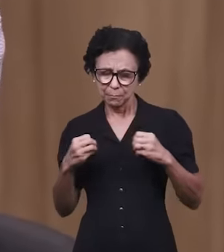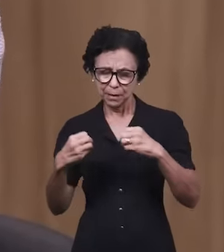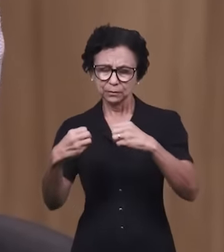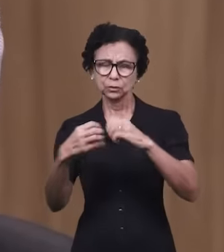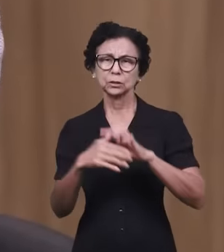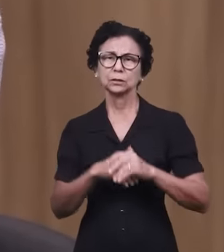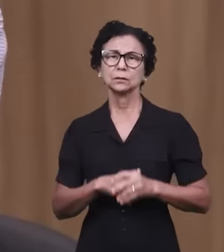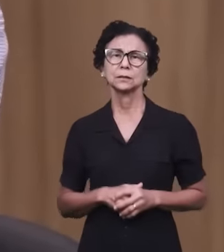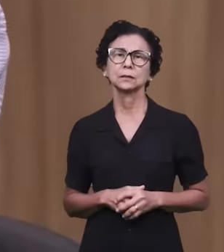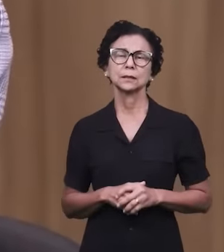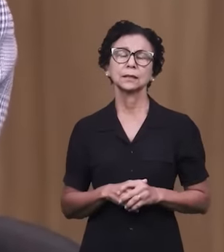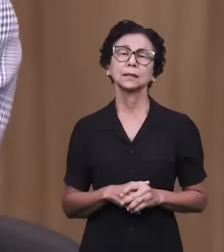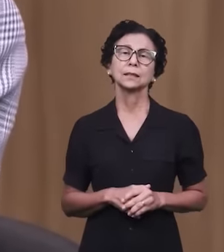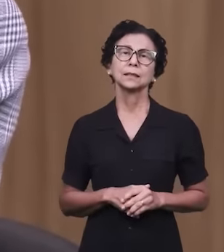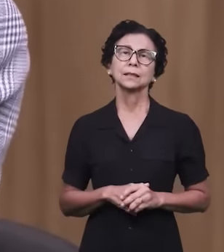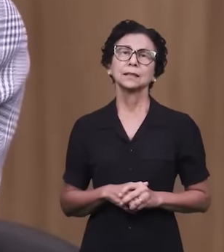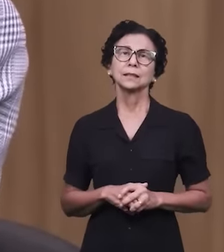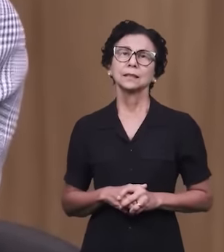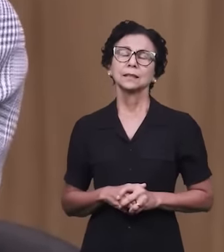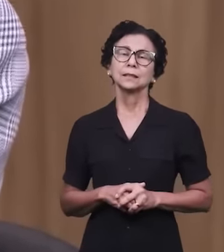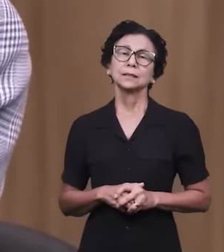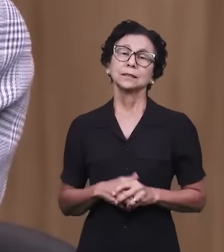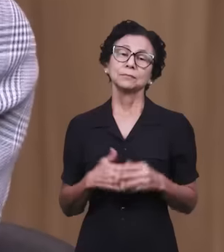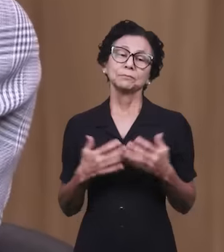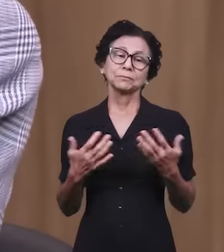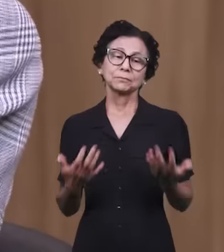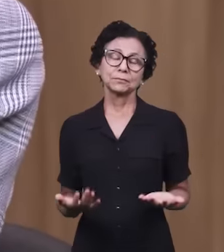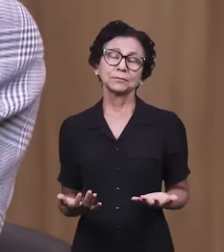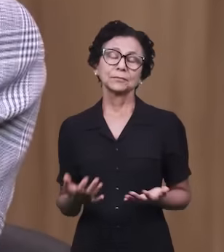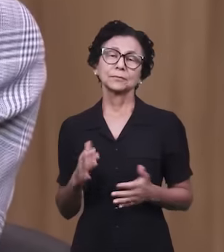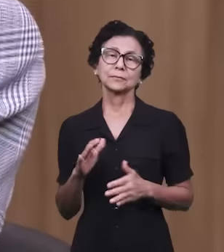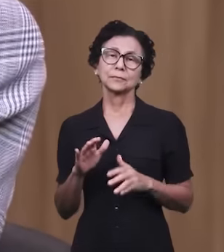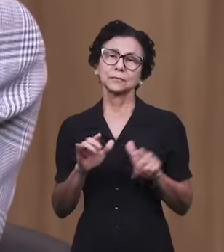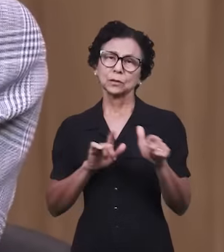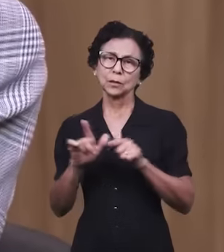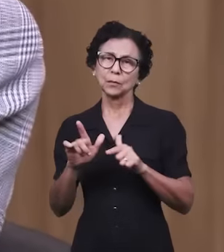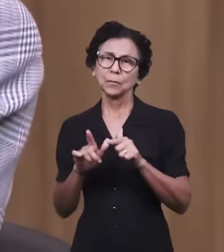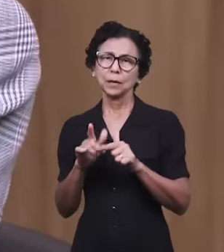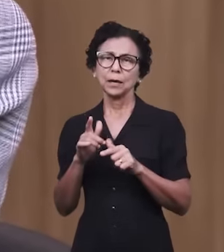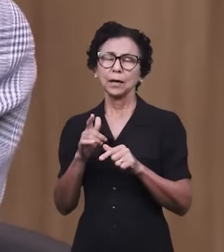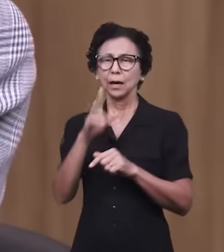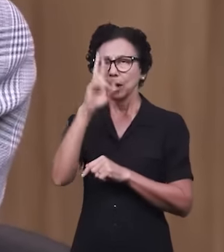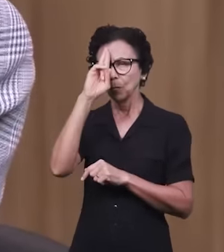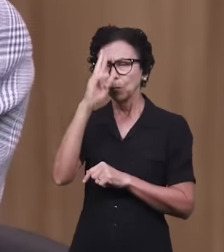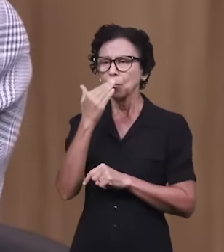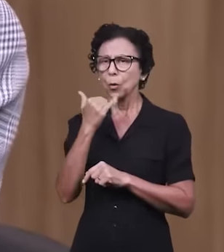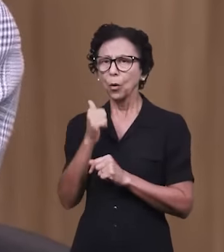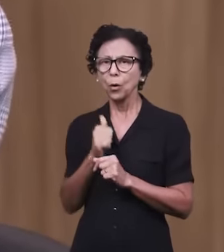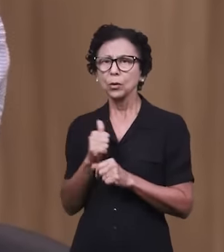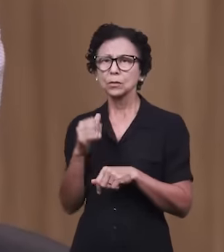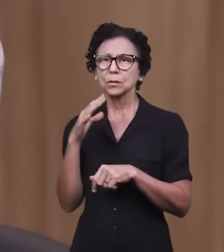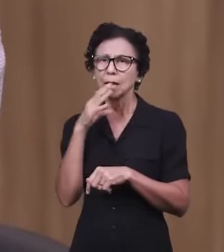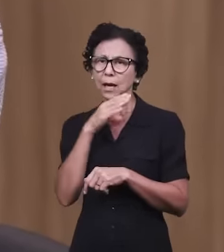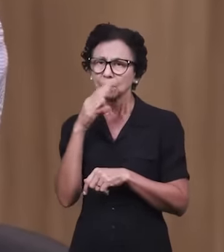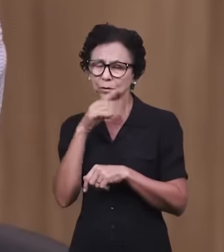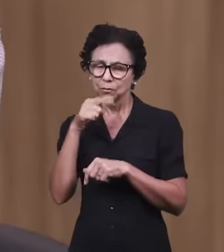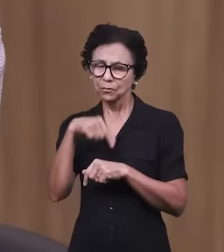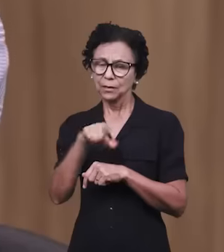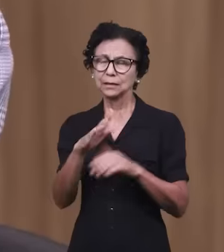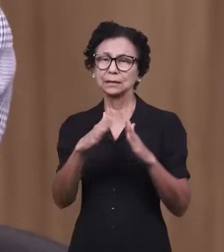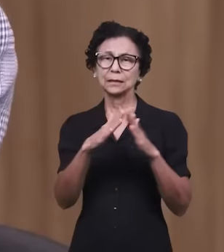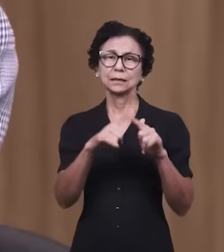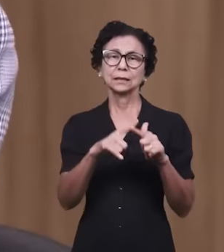né, do local do trabalho. Às vezes eles cultam ao meio-dia, naquele período de almoço, vão aos templos nossos.